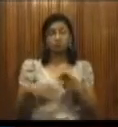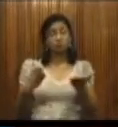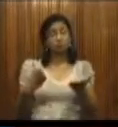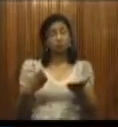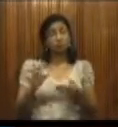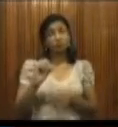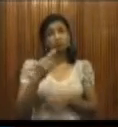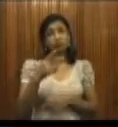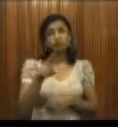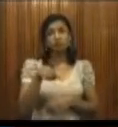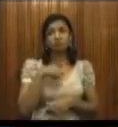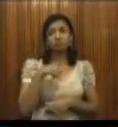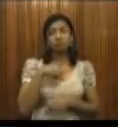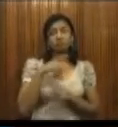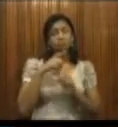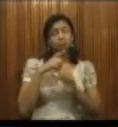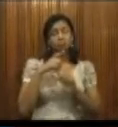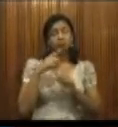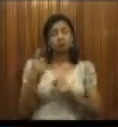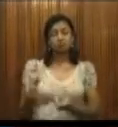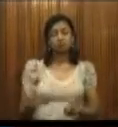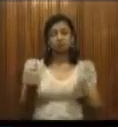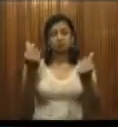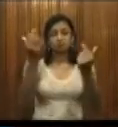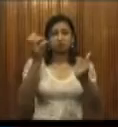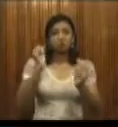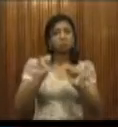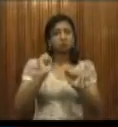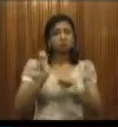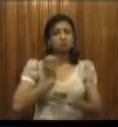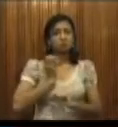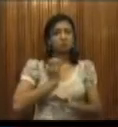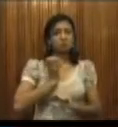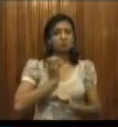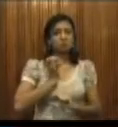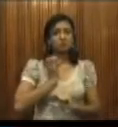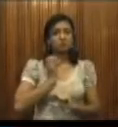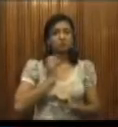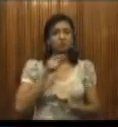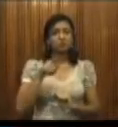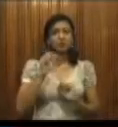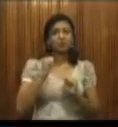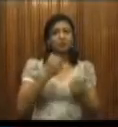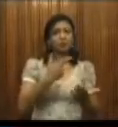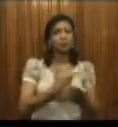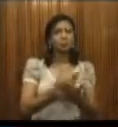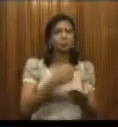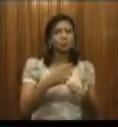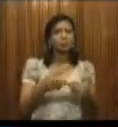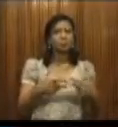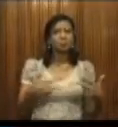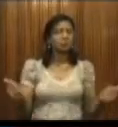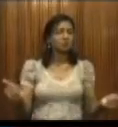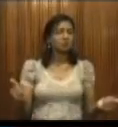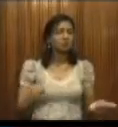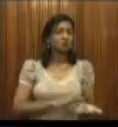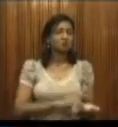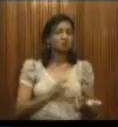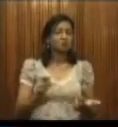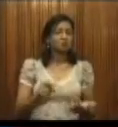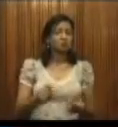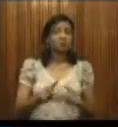estar satisfeito com o que você já tem, mas mesmo que você esteja satisfeito com as suas posses, há uma necessidade